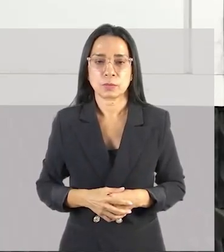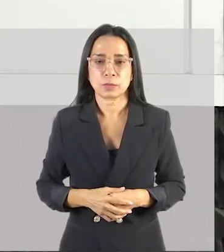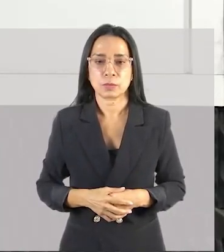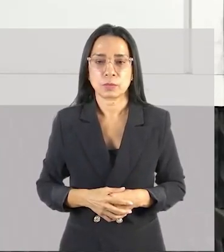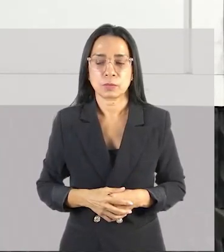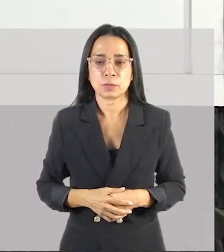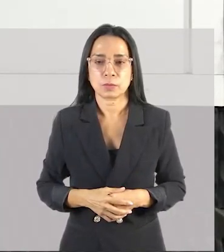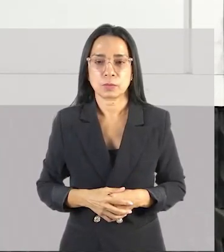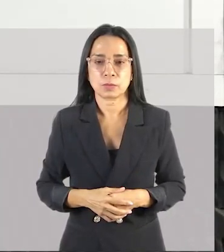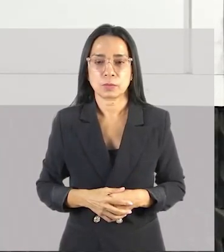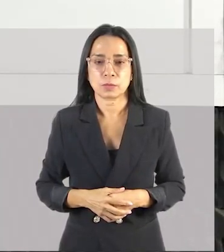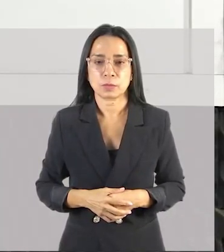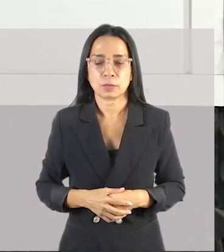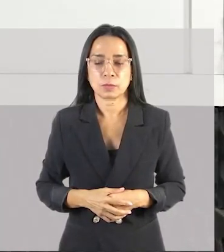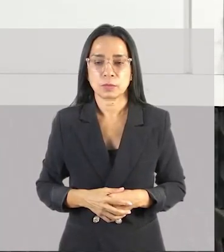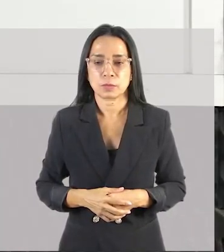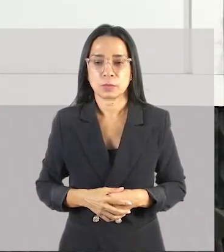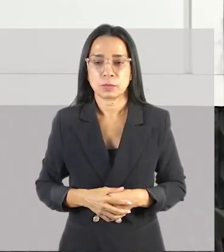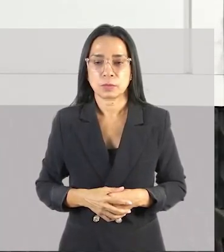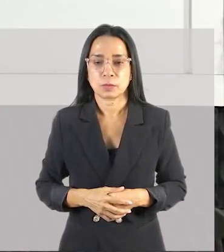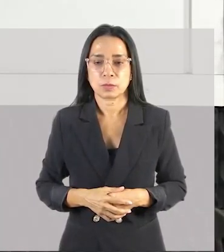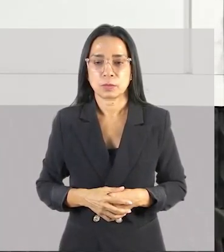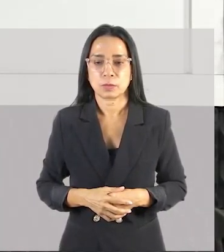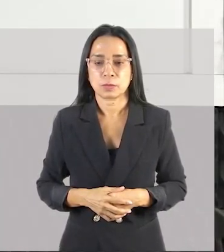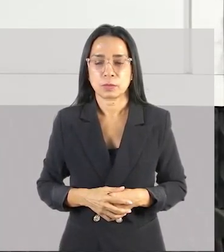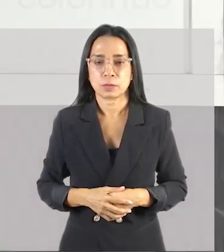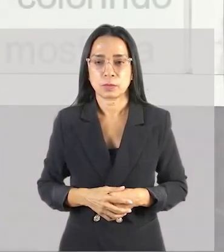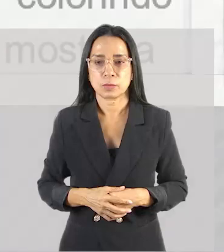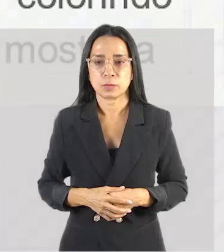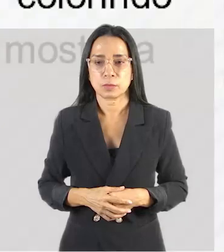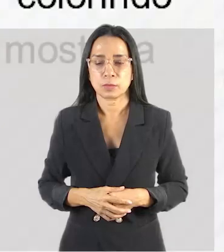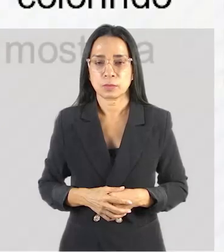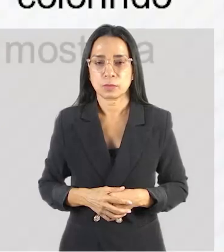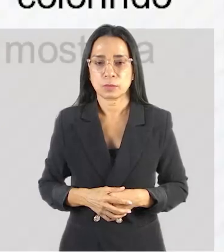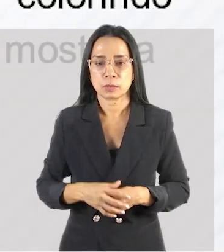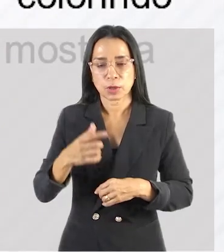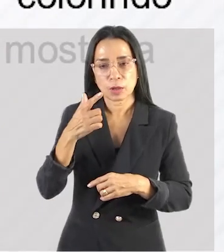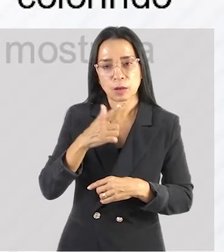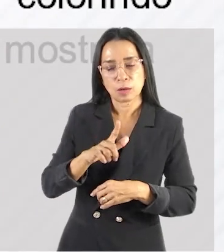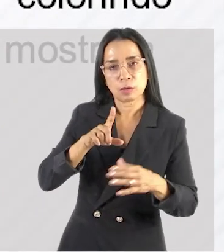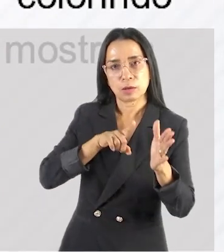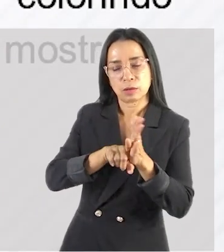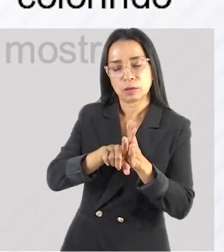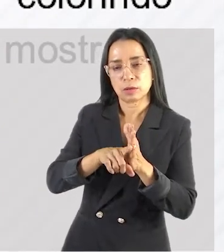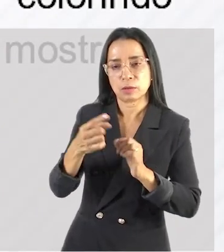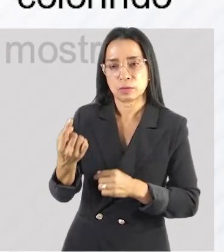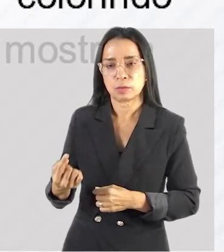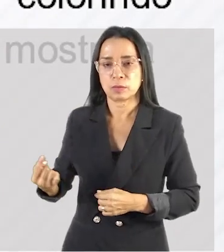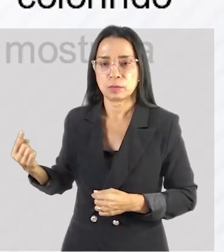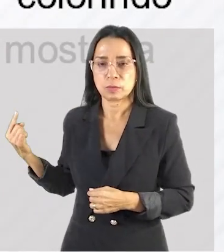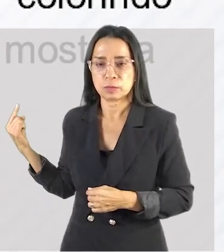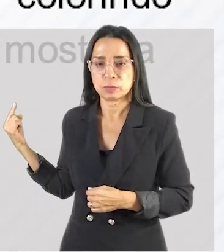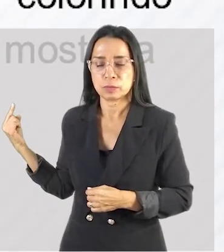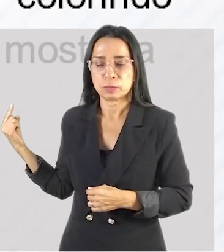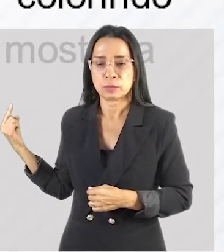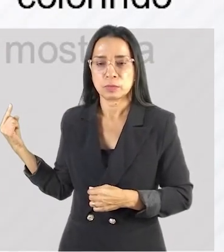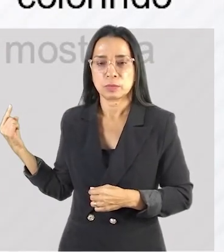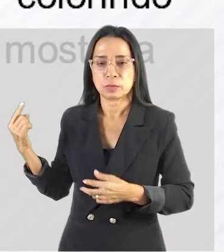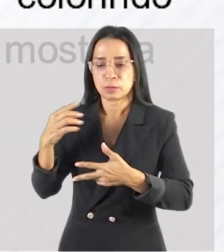da UEMA, né? Que caiu o triângulo equilátero. Mais uma questão de triângulo equilátero, já uma questão do